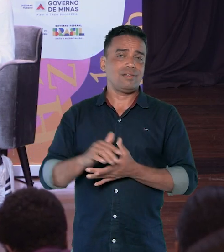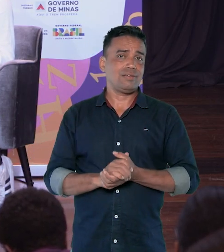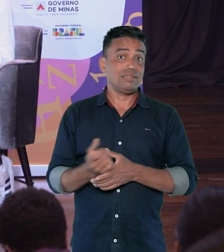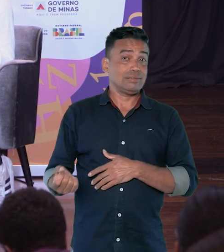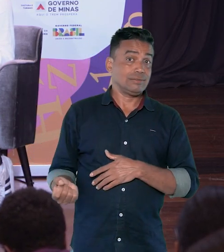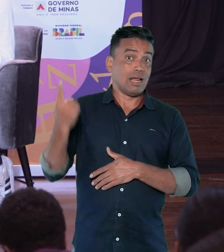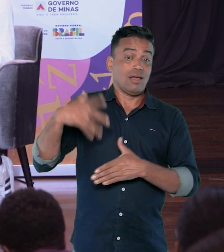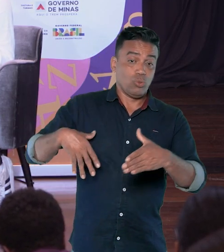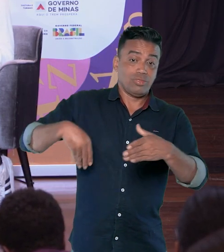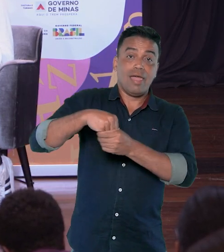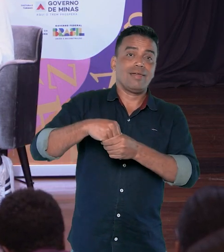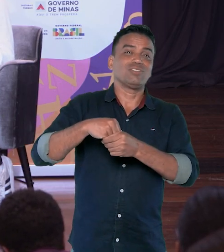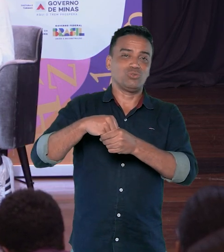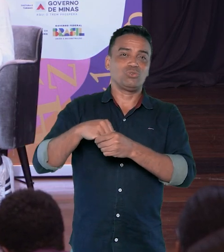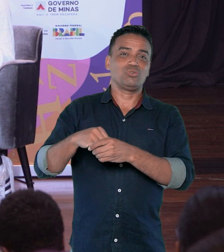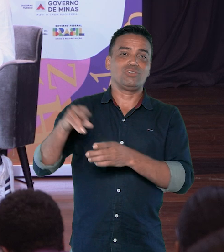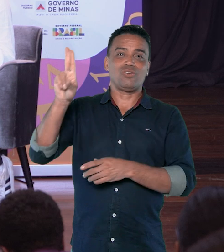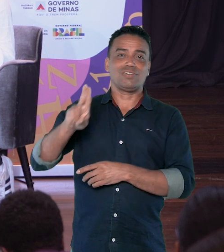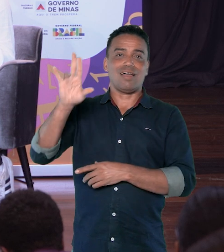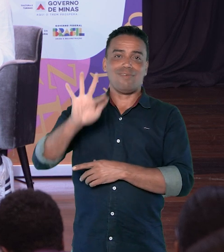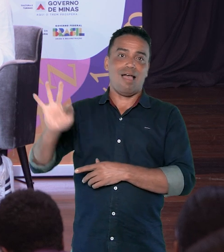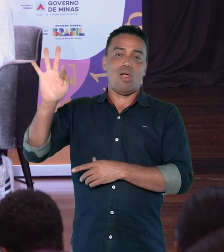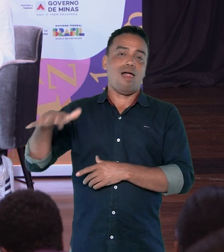estranho, né, nesse lugar, como se